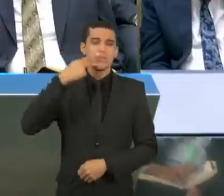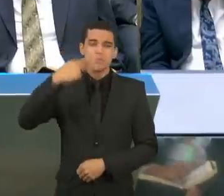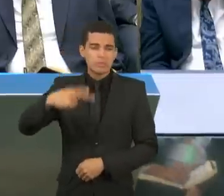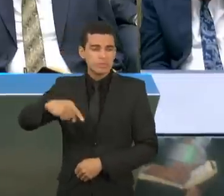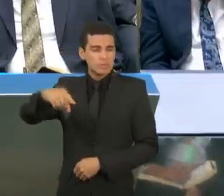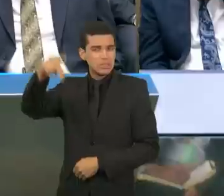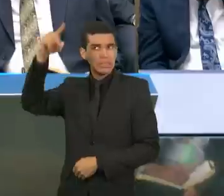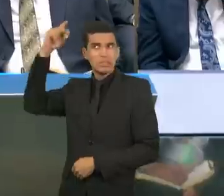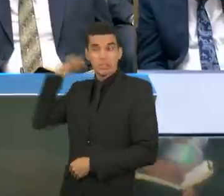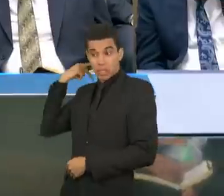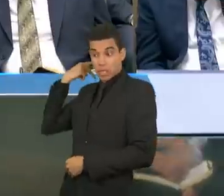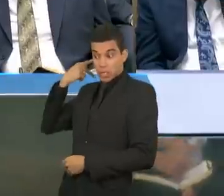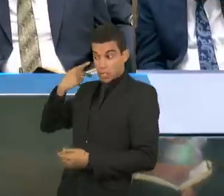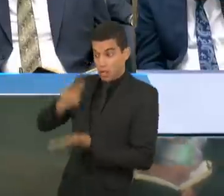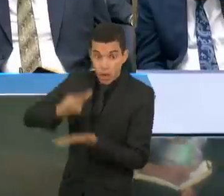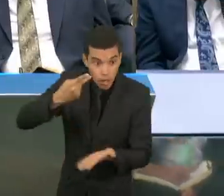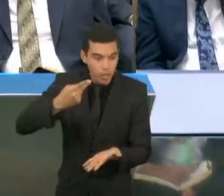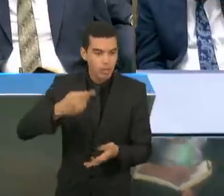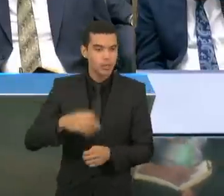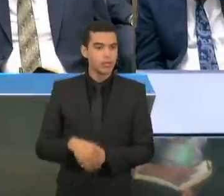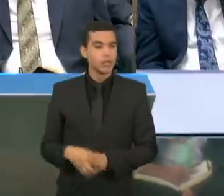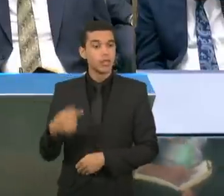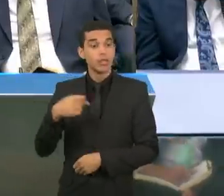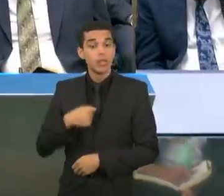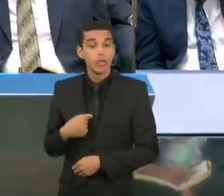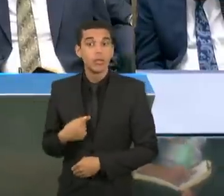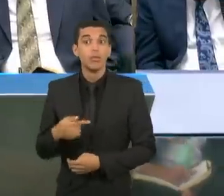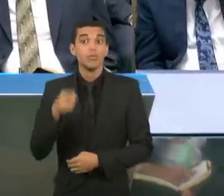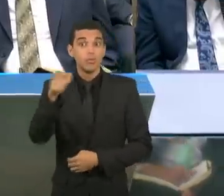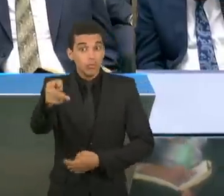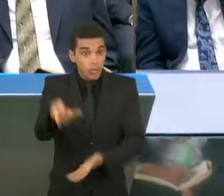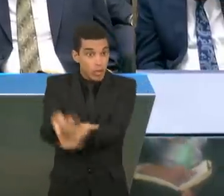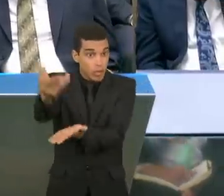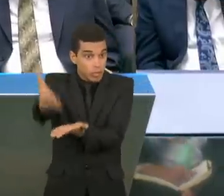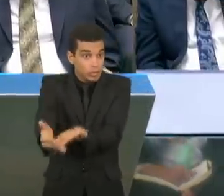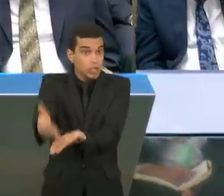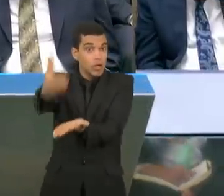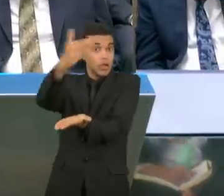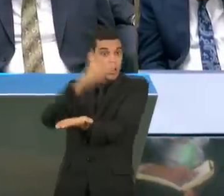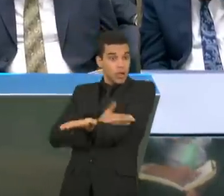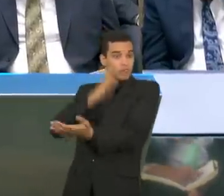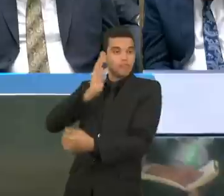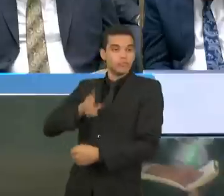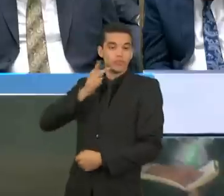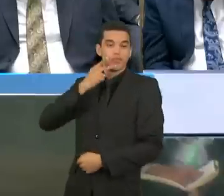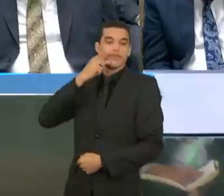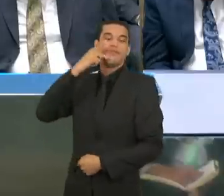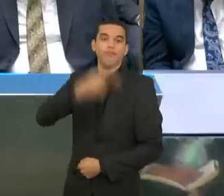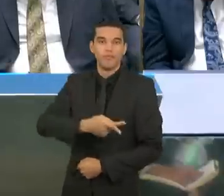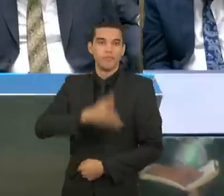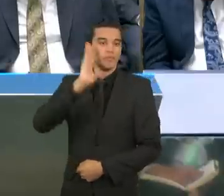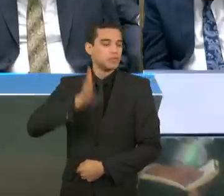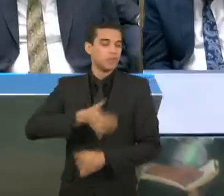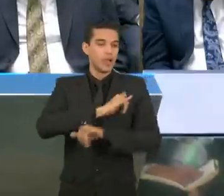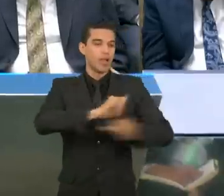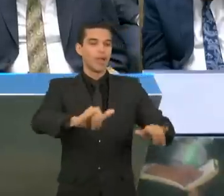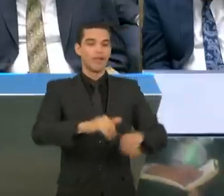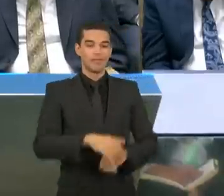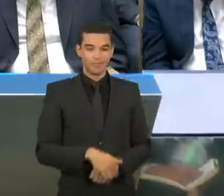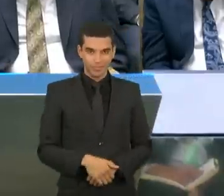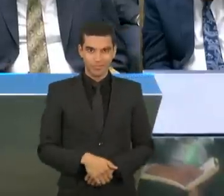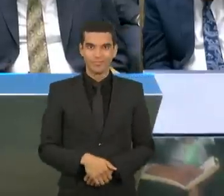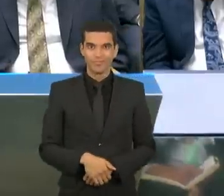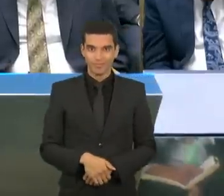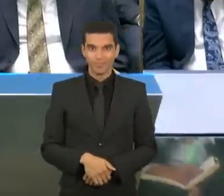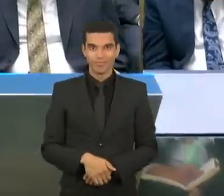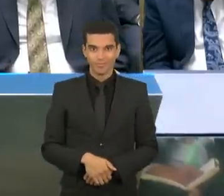E novas eu vos anuncio. Antes de surgirem. Antes de aparecerem, eu declaro a vocês.